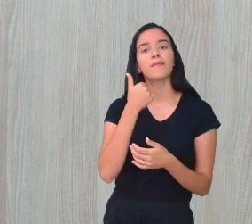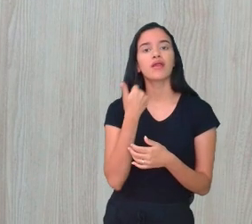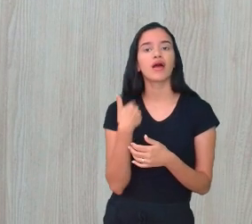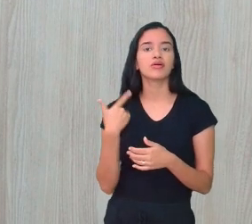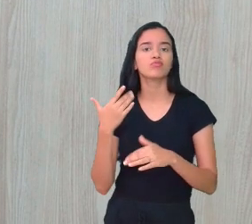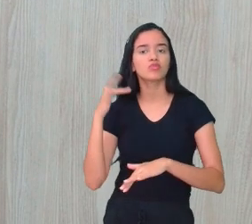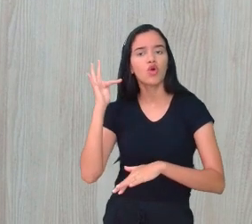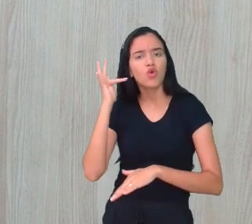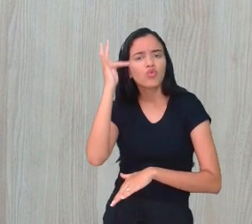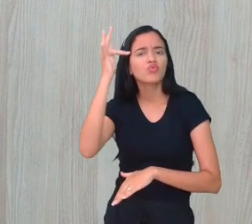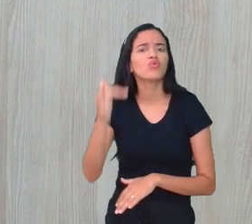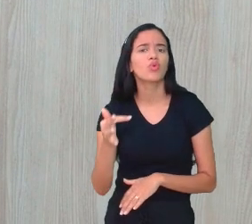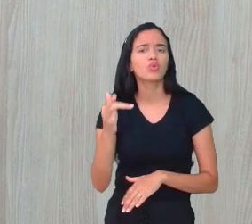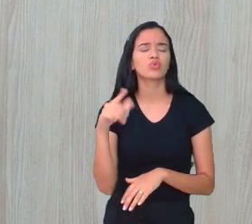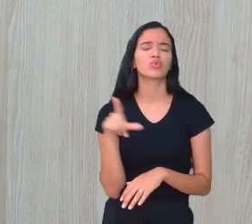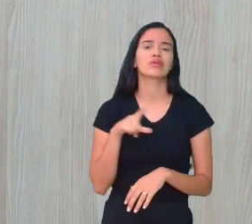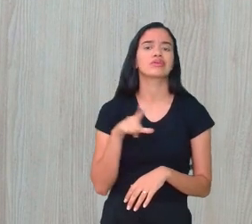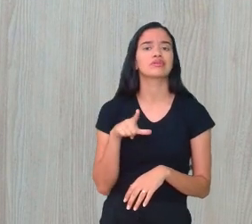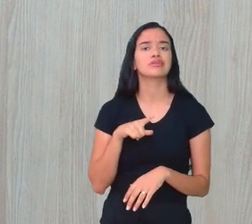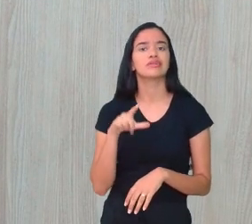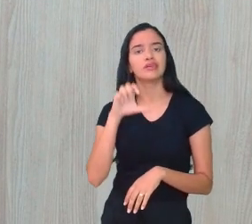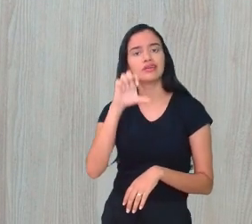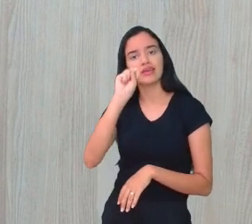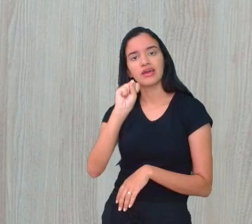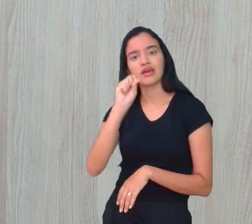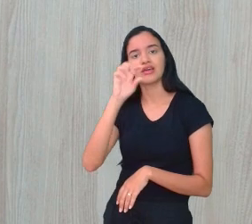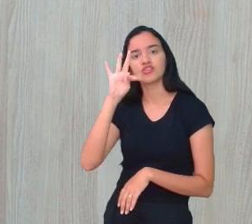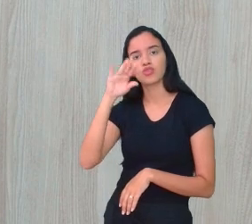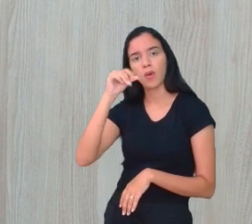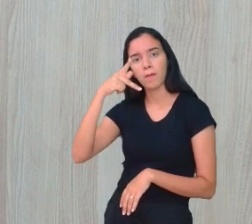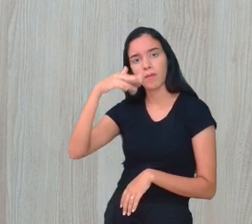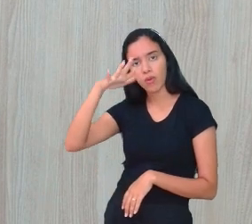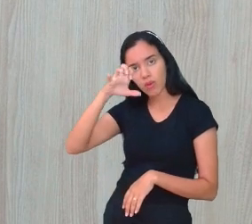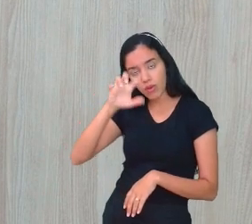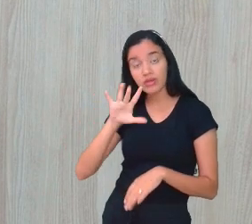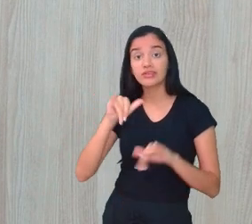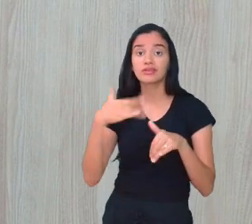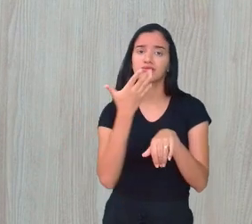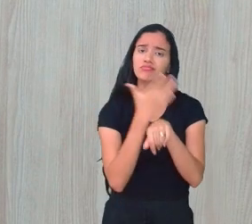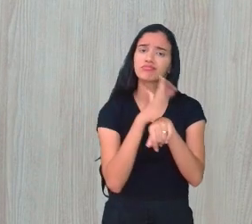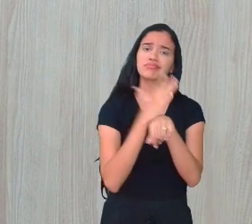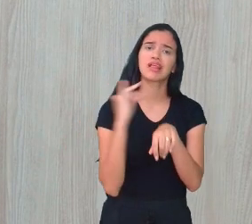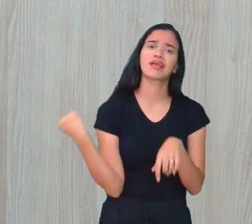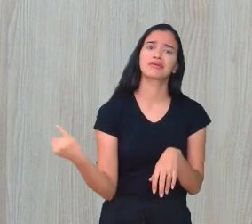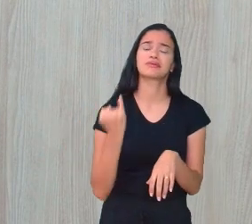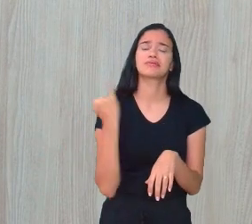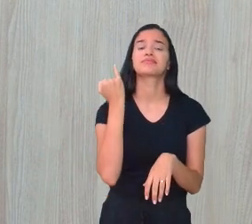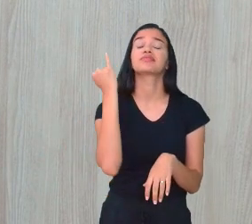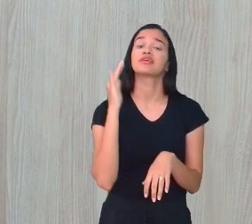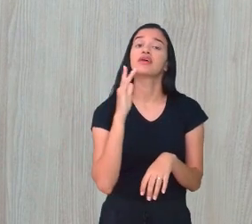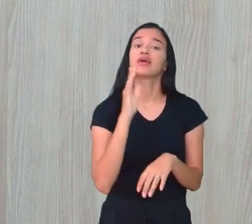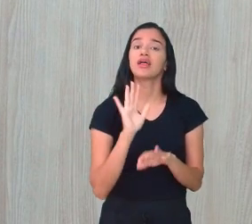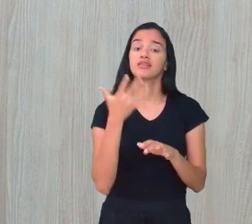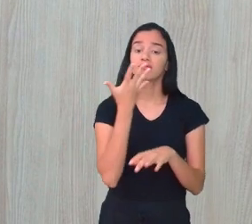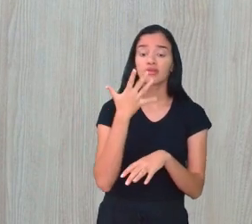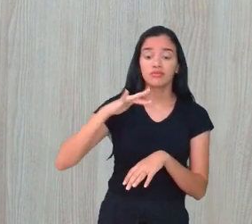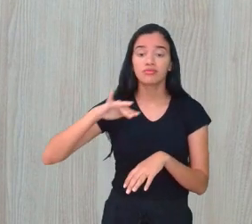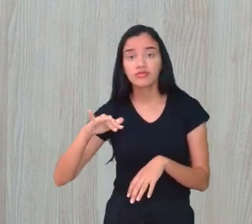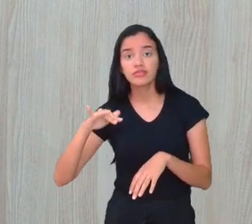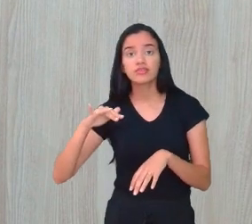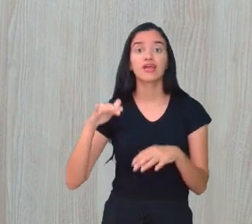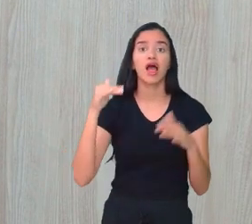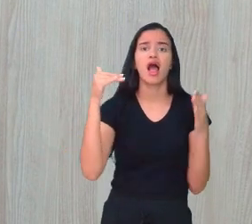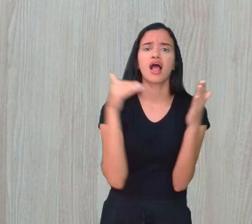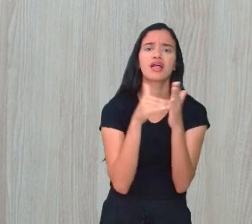também, né? A questão de quem tem osteoporose, osteopenia, para evitar. Então, o exercício físico ele é muito importante. Então, desde a infância, né,